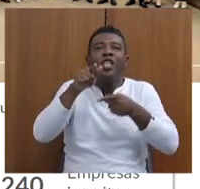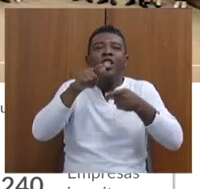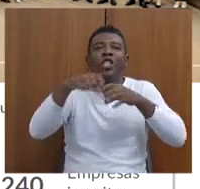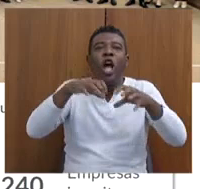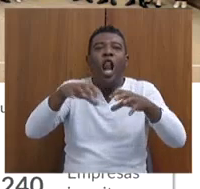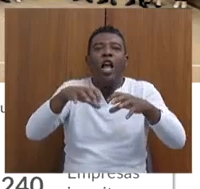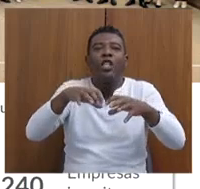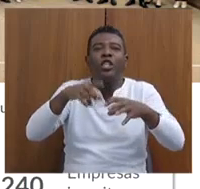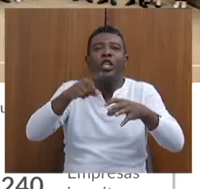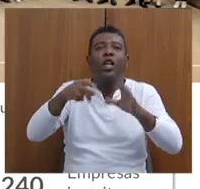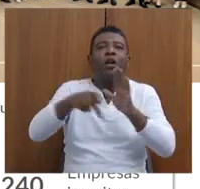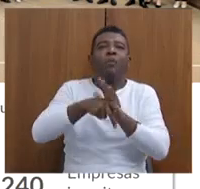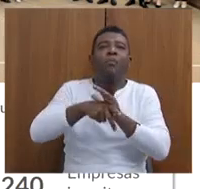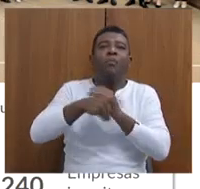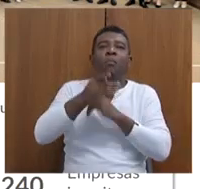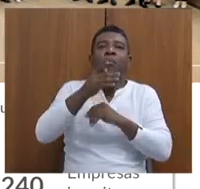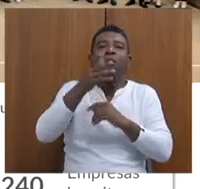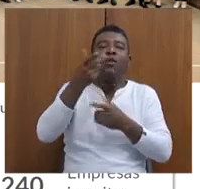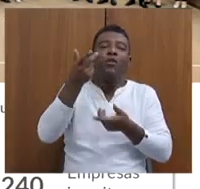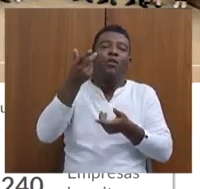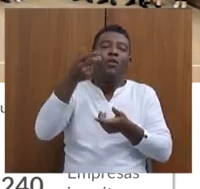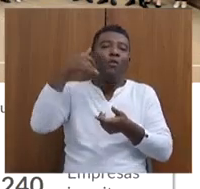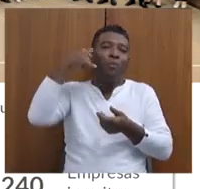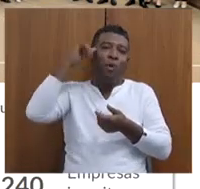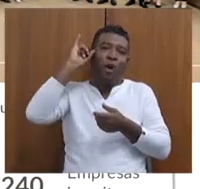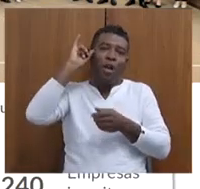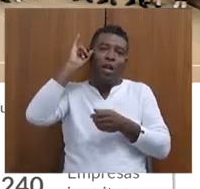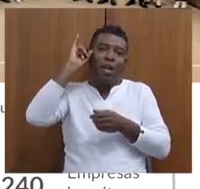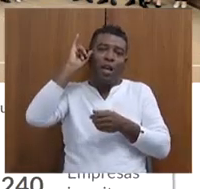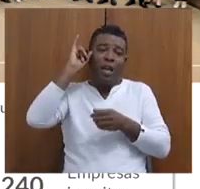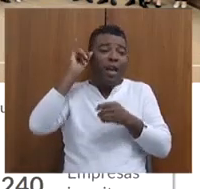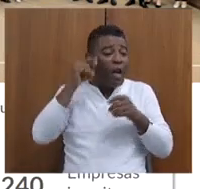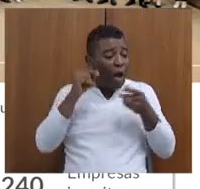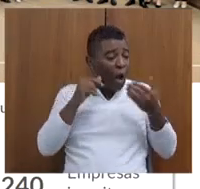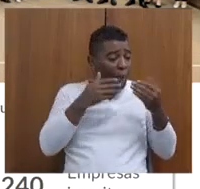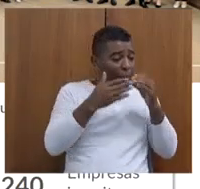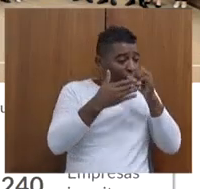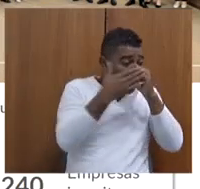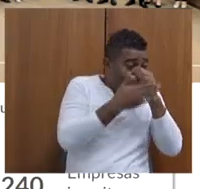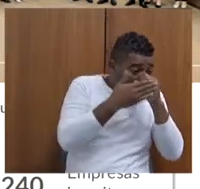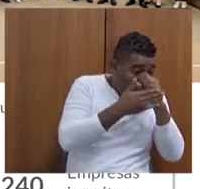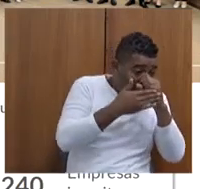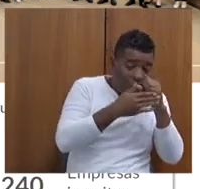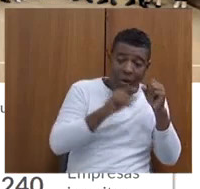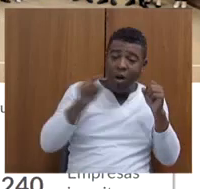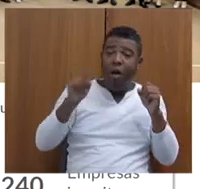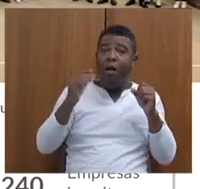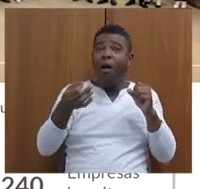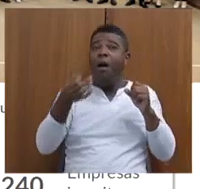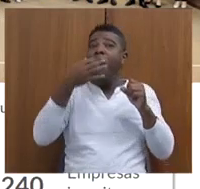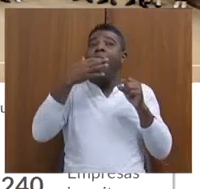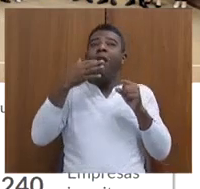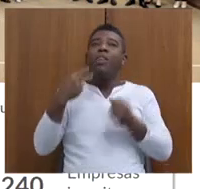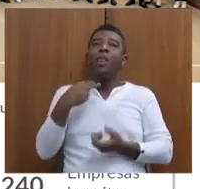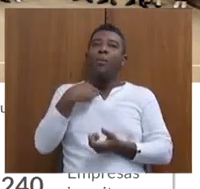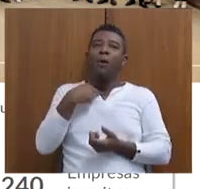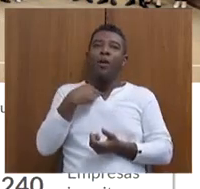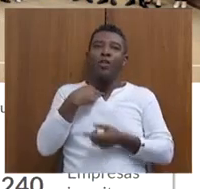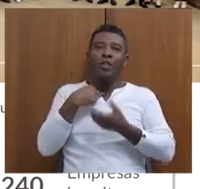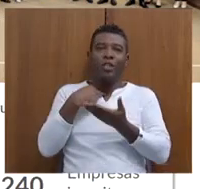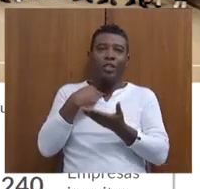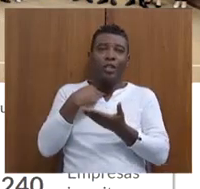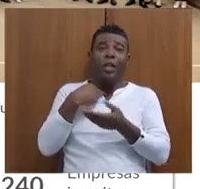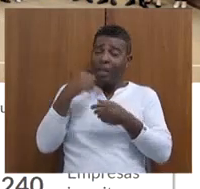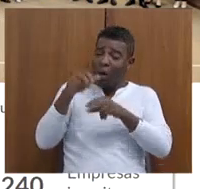tomar se for de porco Então até na área de medicamentos a certificação ralal abre